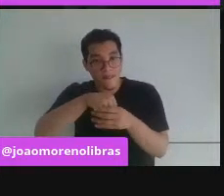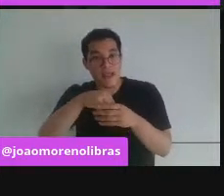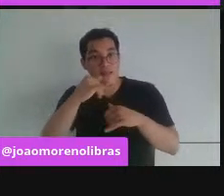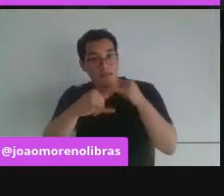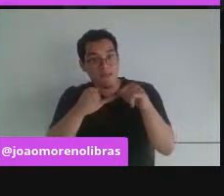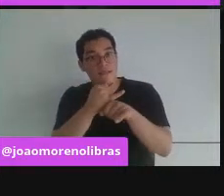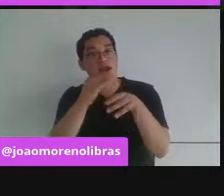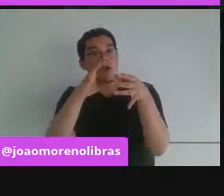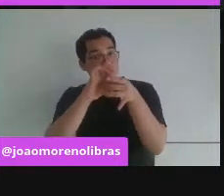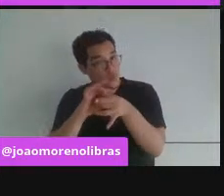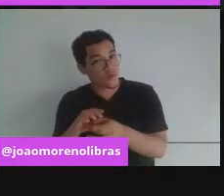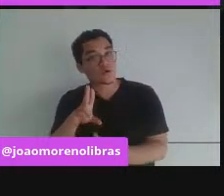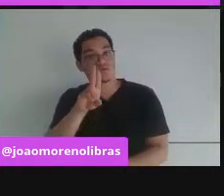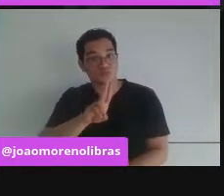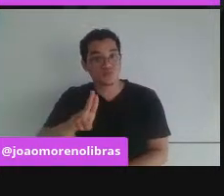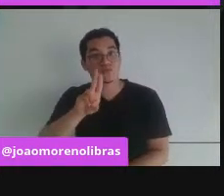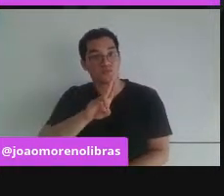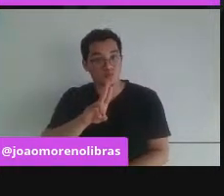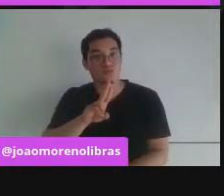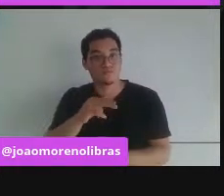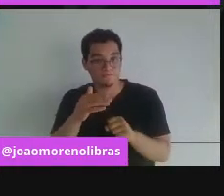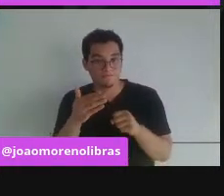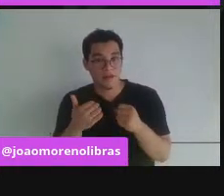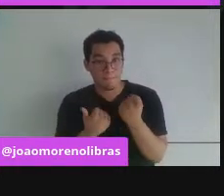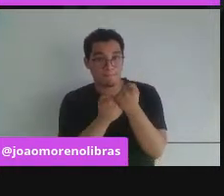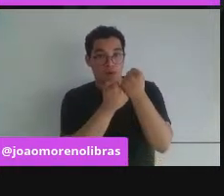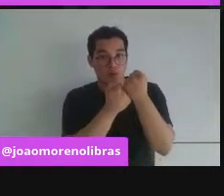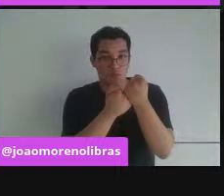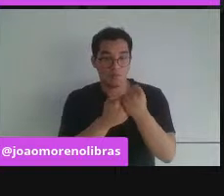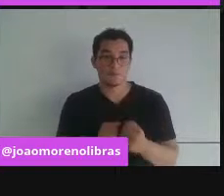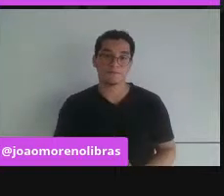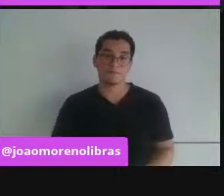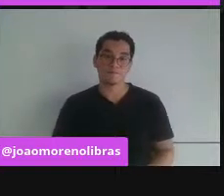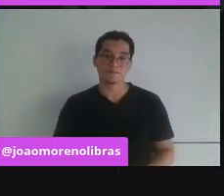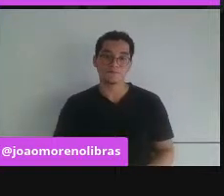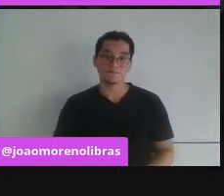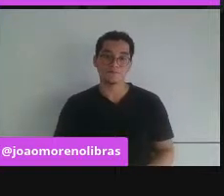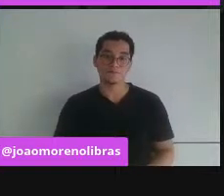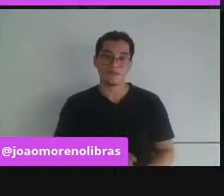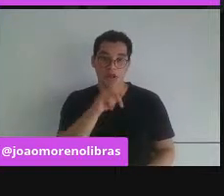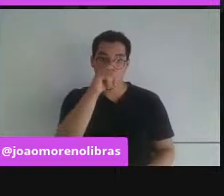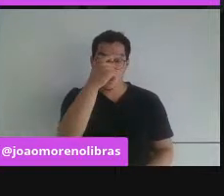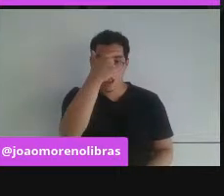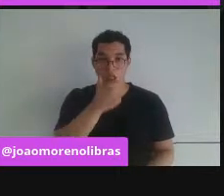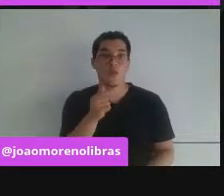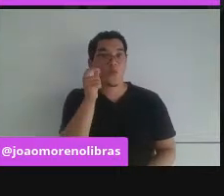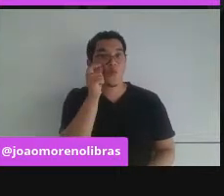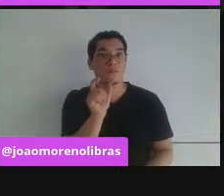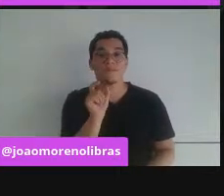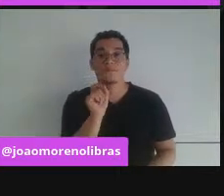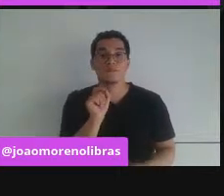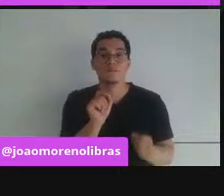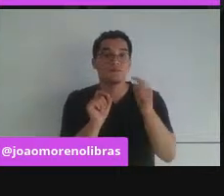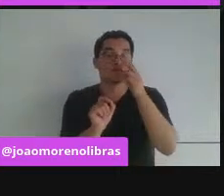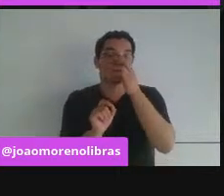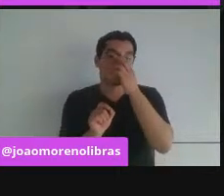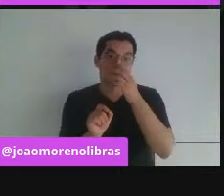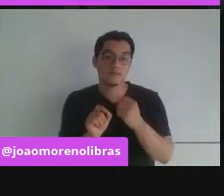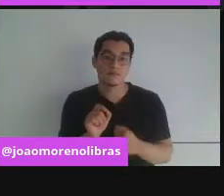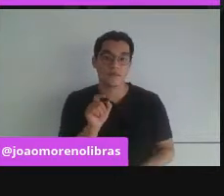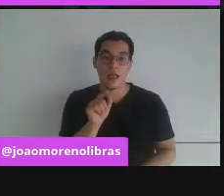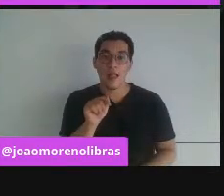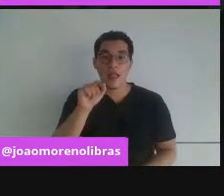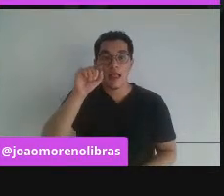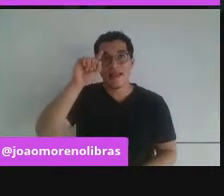textos, digamos, meu interesse maior não é a, vamos dizer assim, essa questão